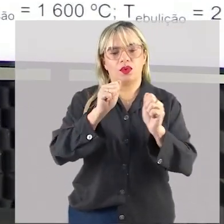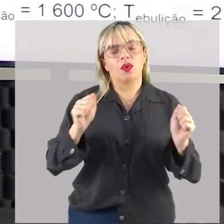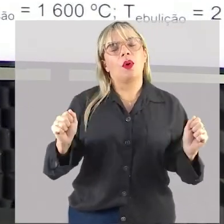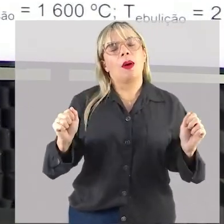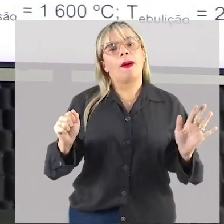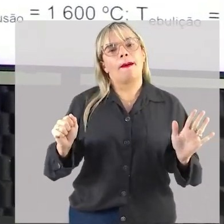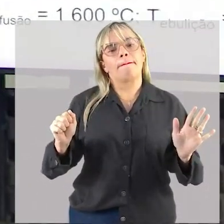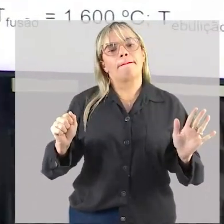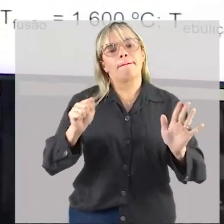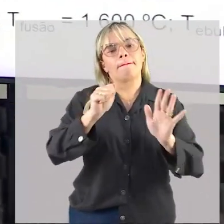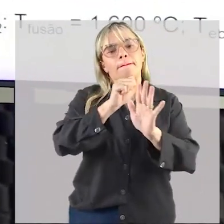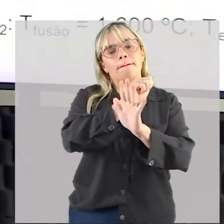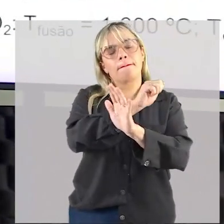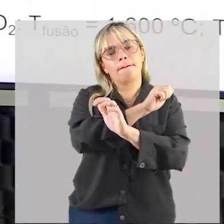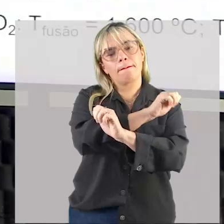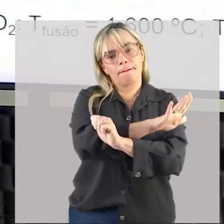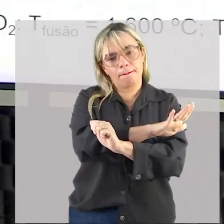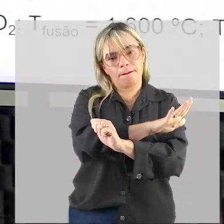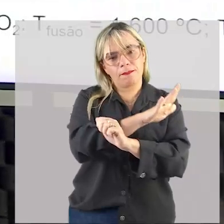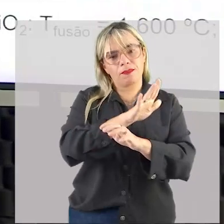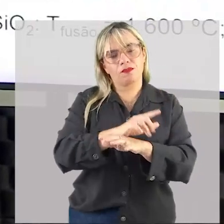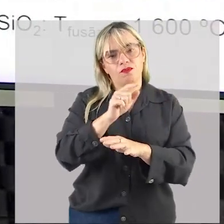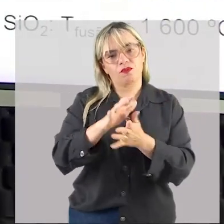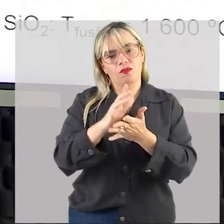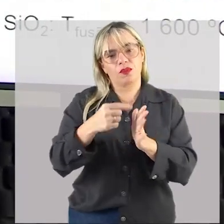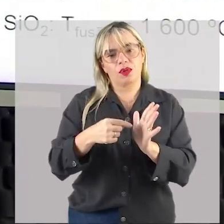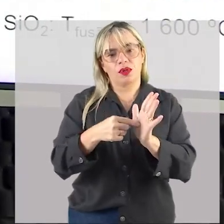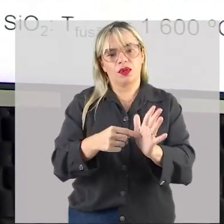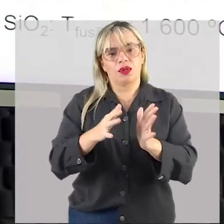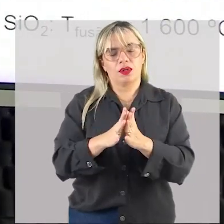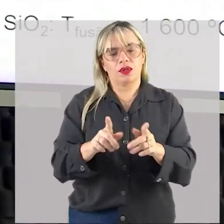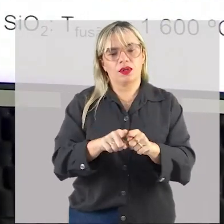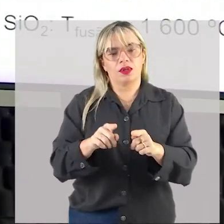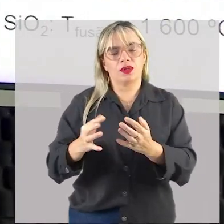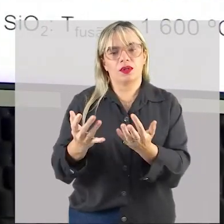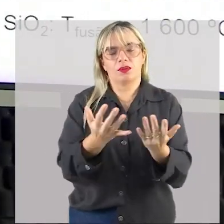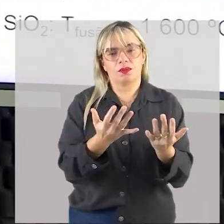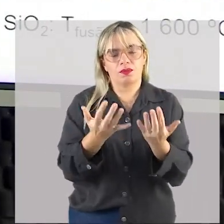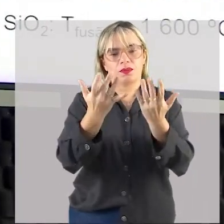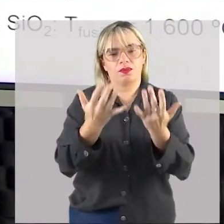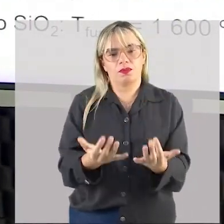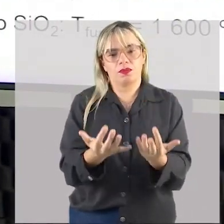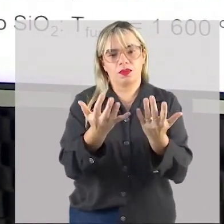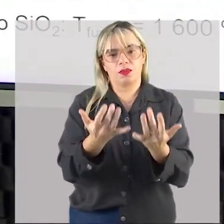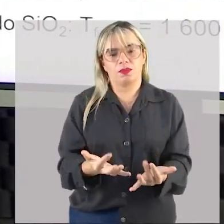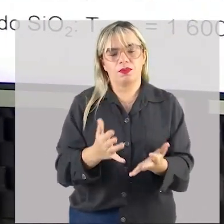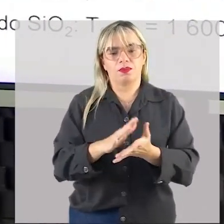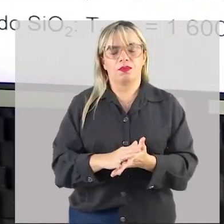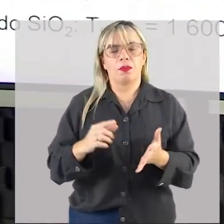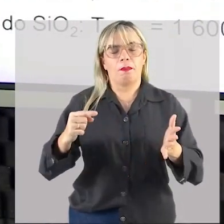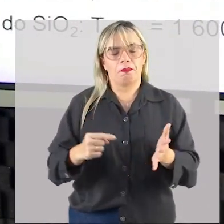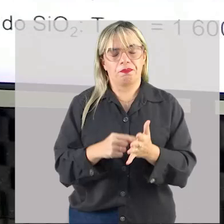Ok? Então, se você tem substâncias, você vai apresentar ponto de fusão e ponto de ebulição.